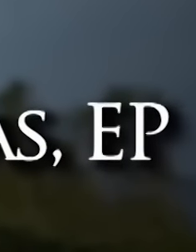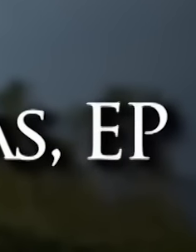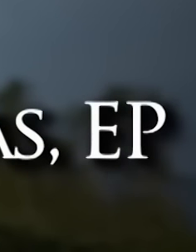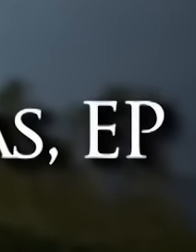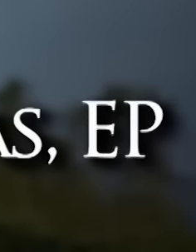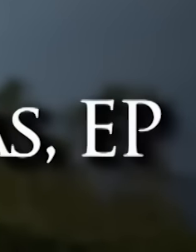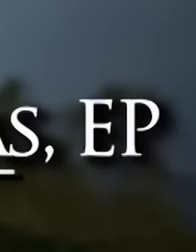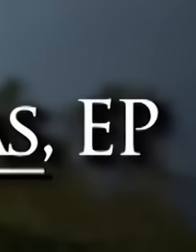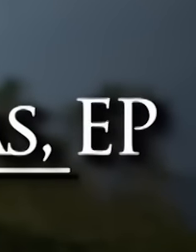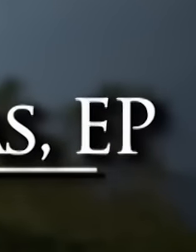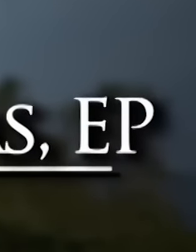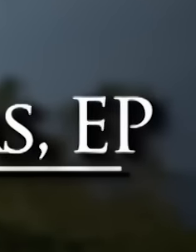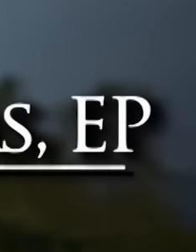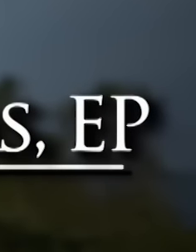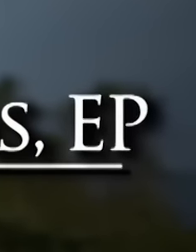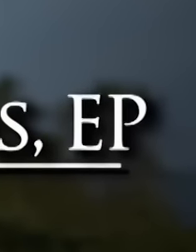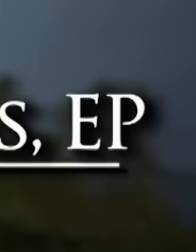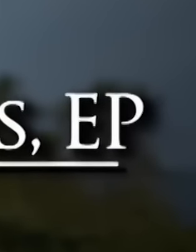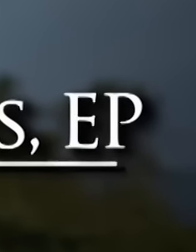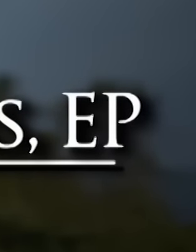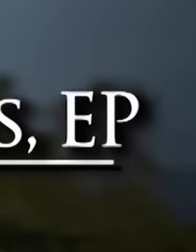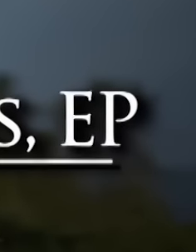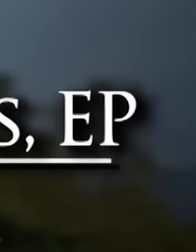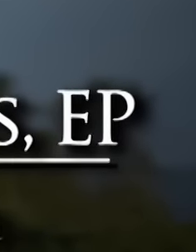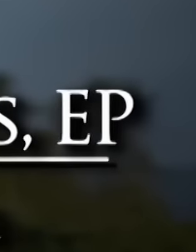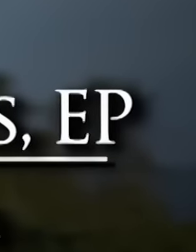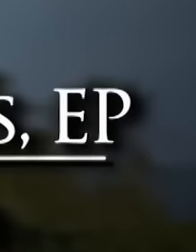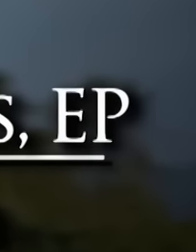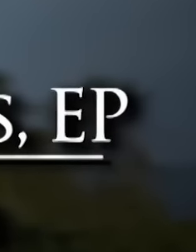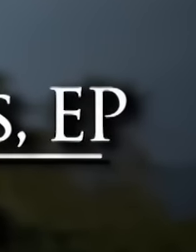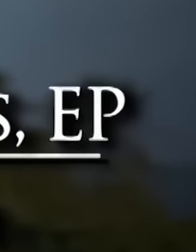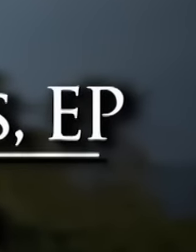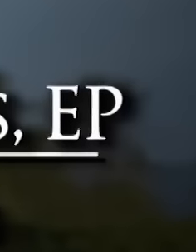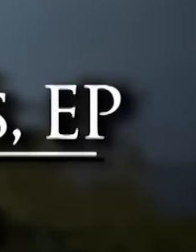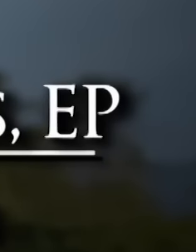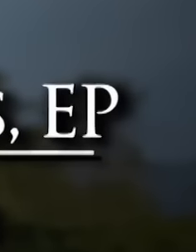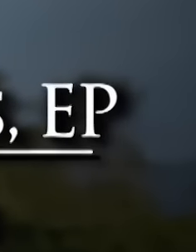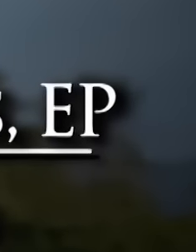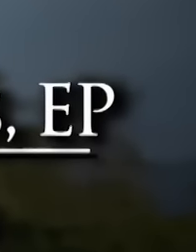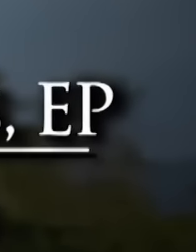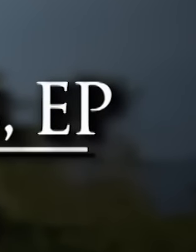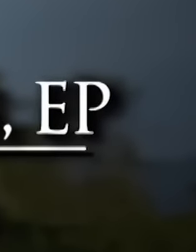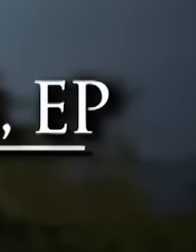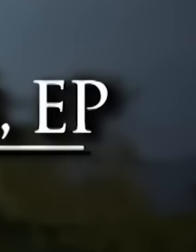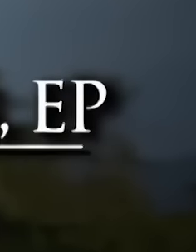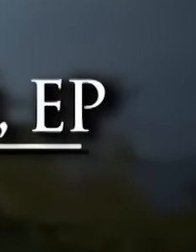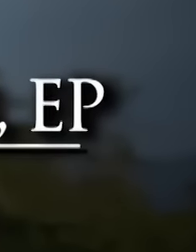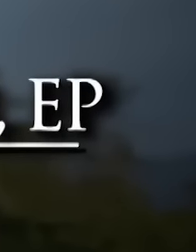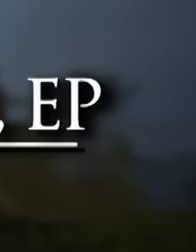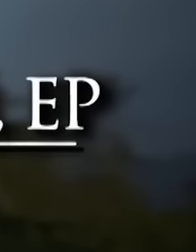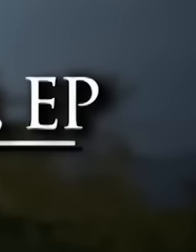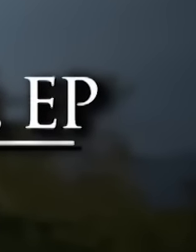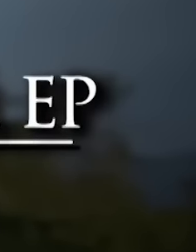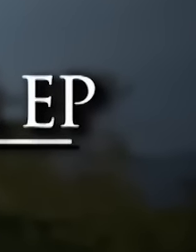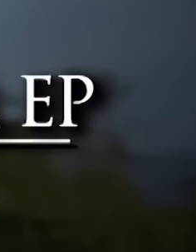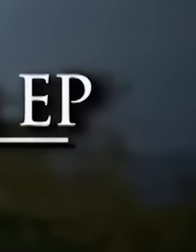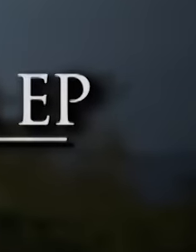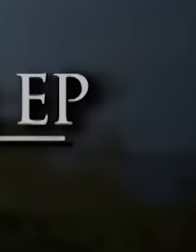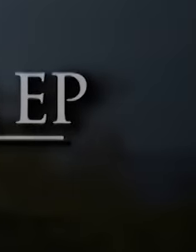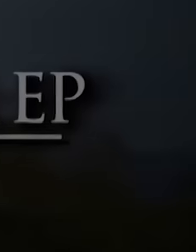Monsenhor João, scomnamigro Clá Dias, um homem, uma obra, uma gesta.